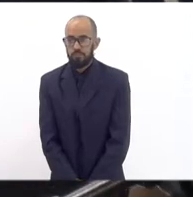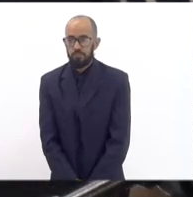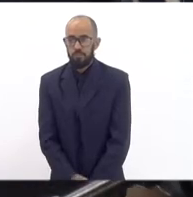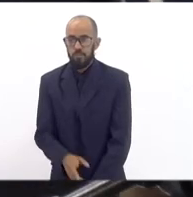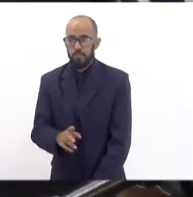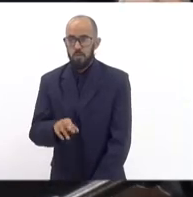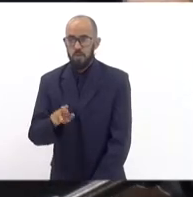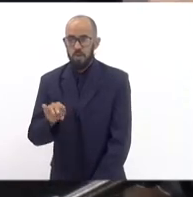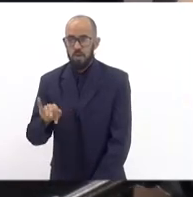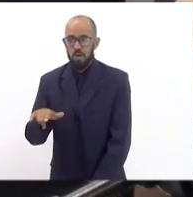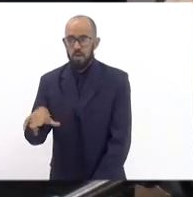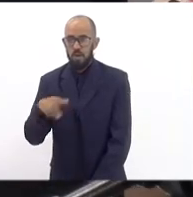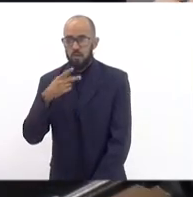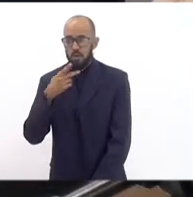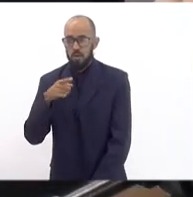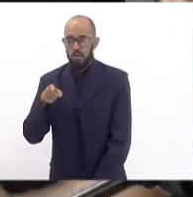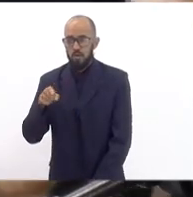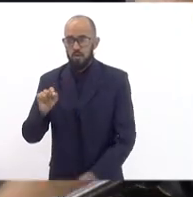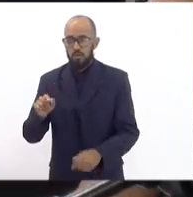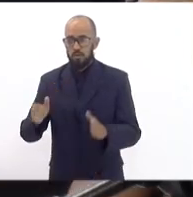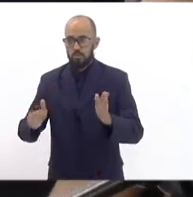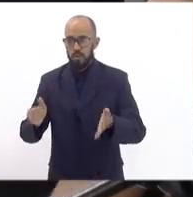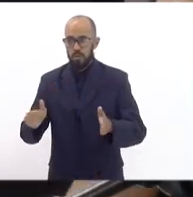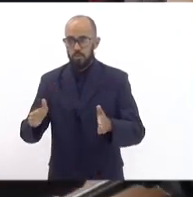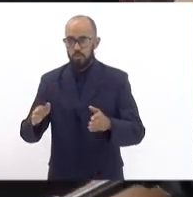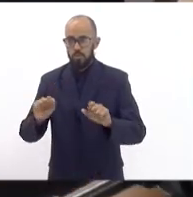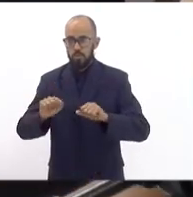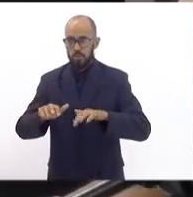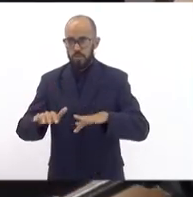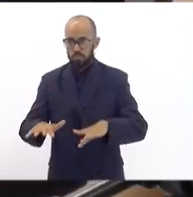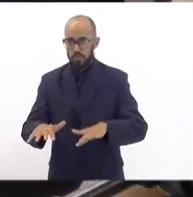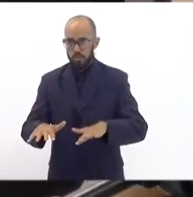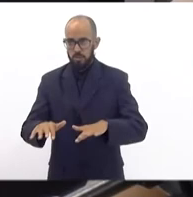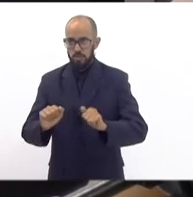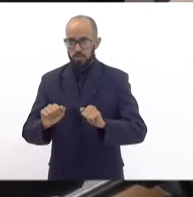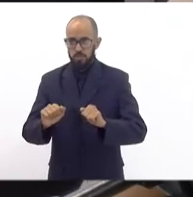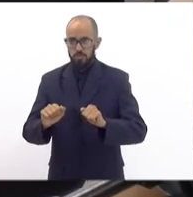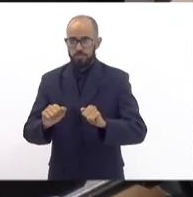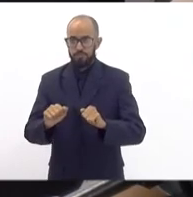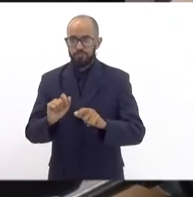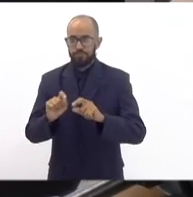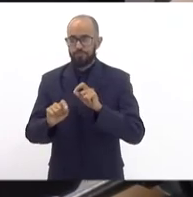Raquel, no período da pandemia, sim,